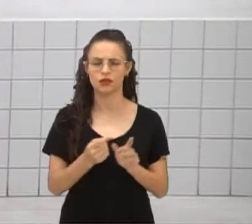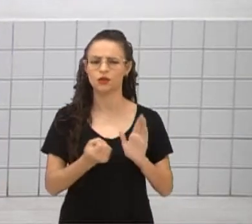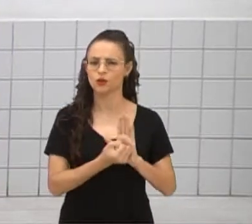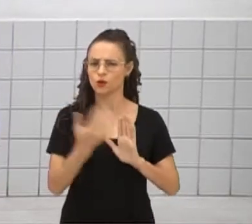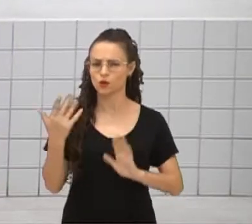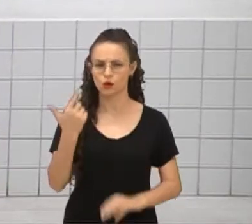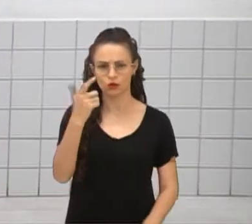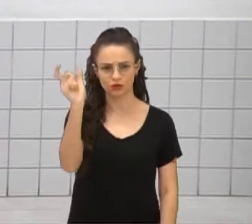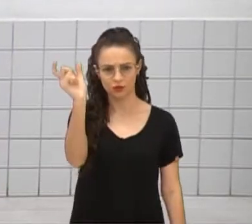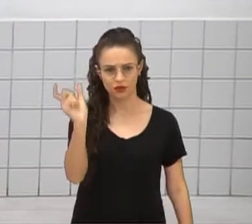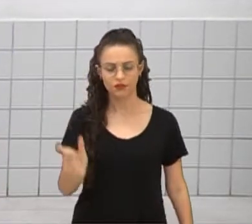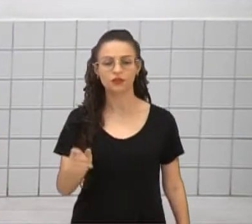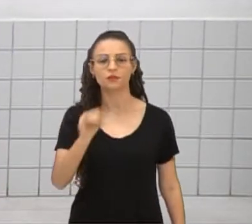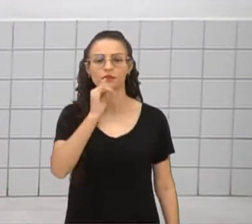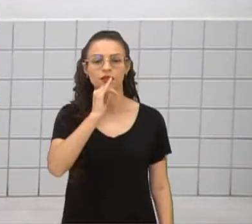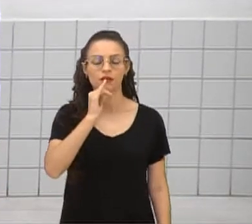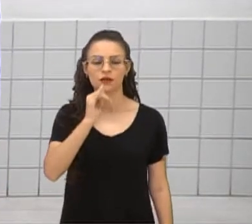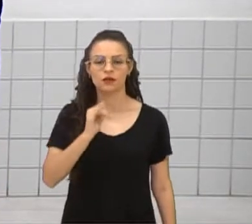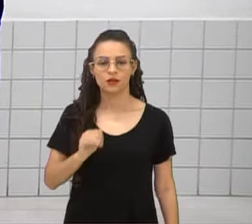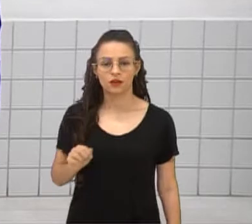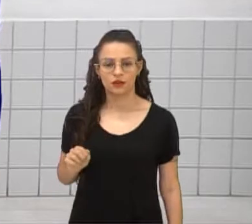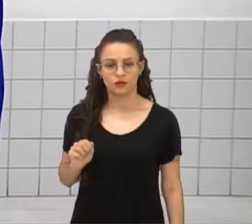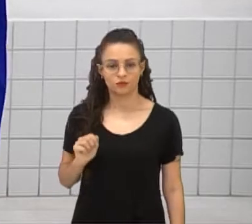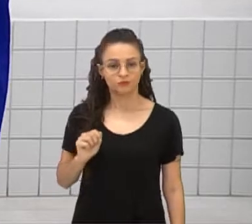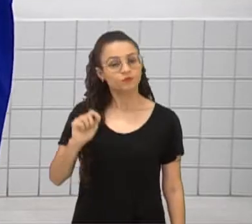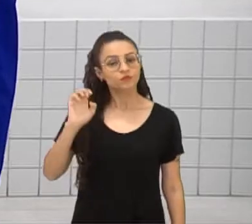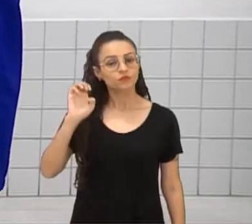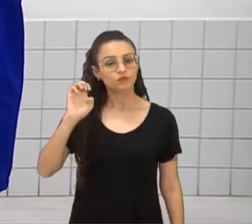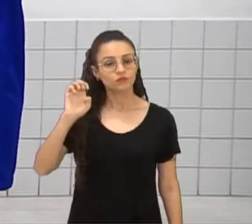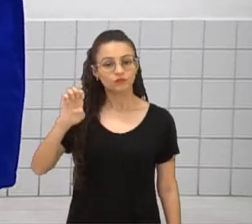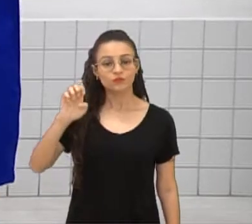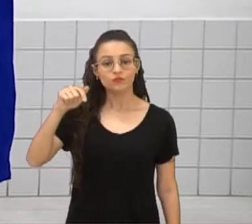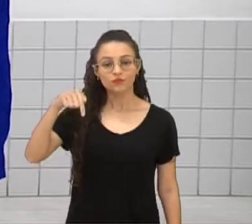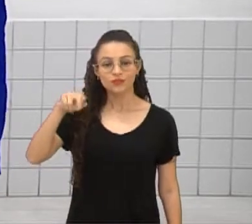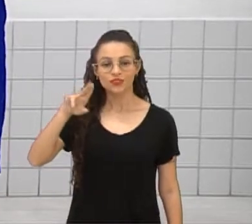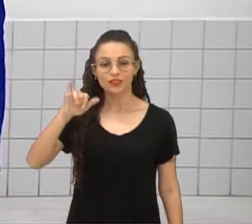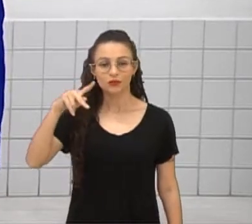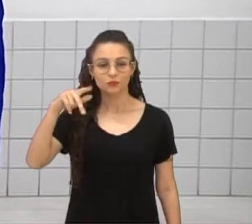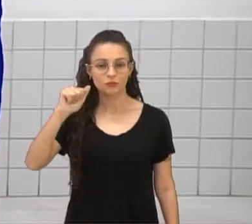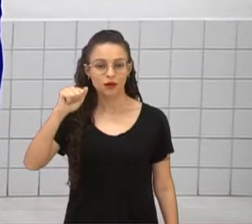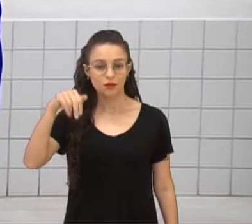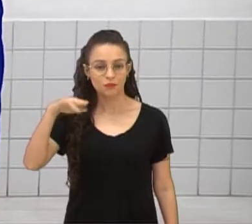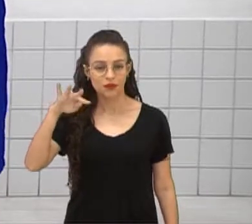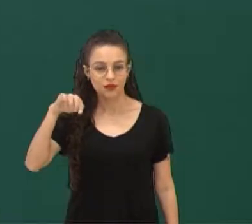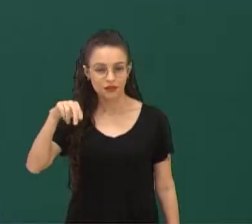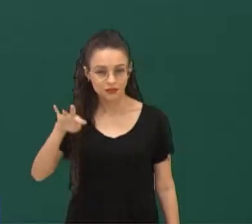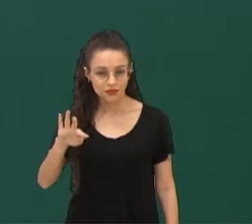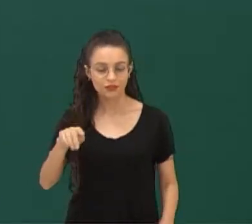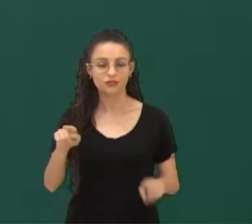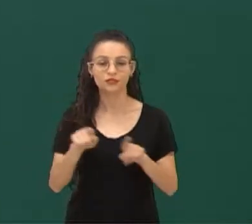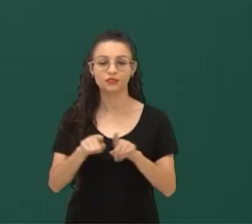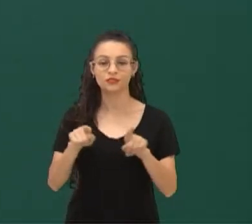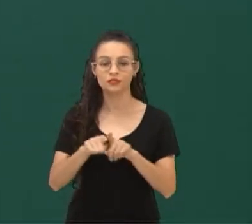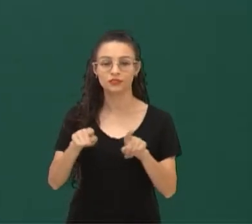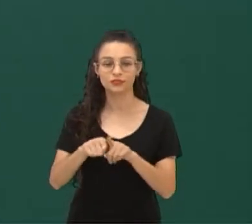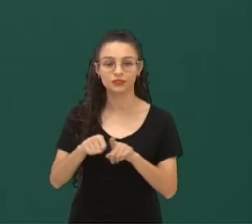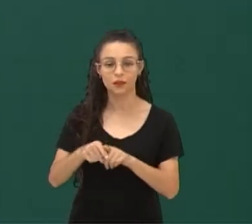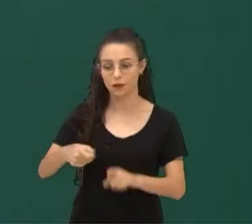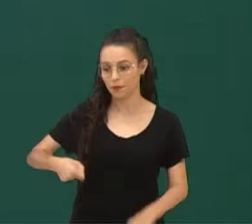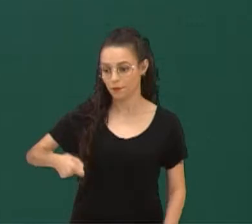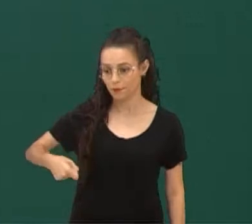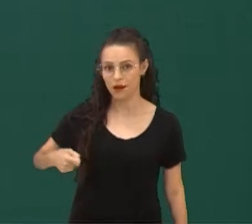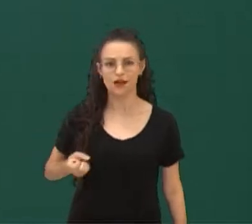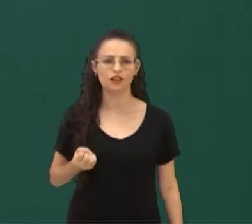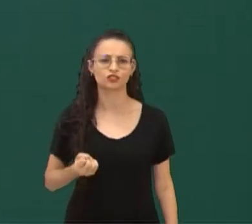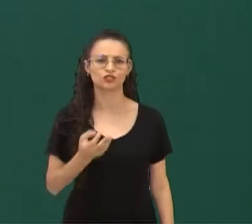acontece só na minha cabeça te encher a palavra equipement equipamento a palavra luketic a bagagem de